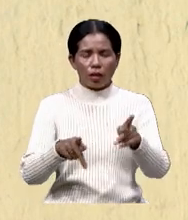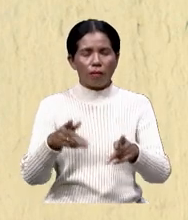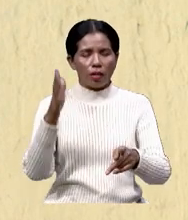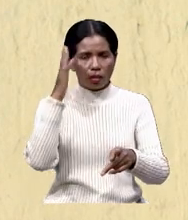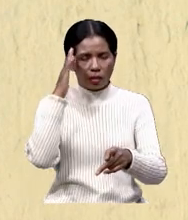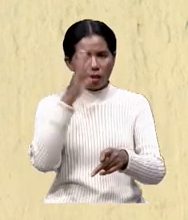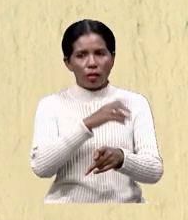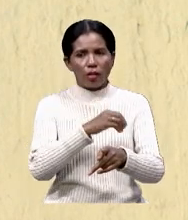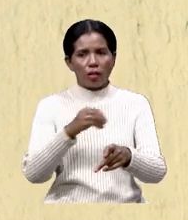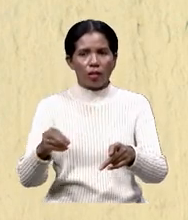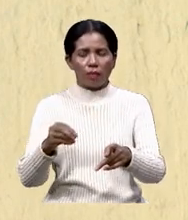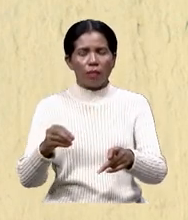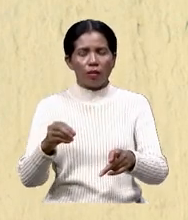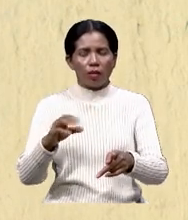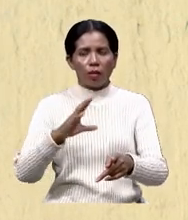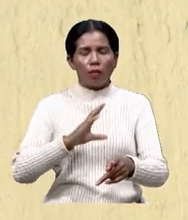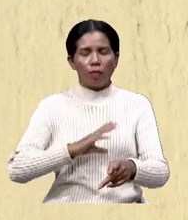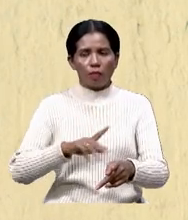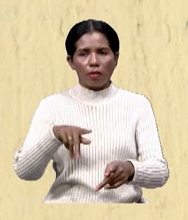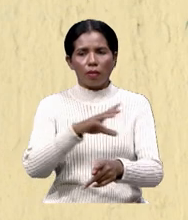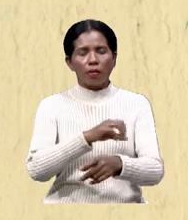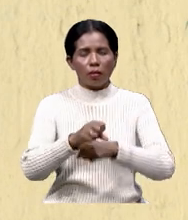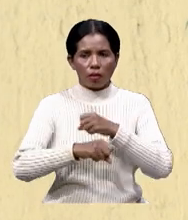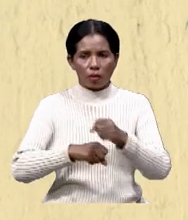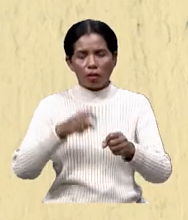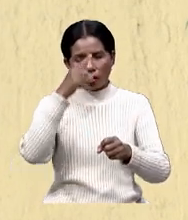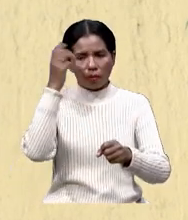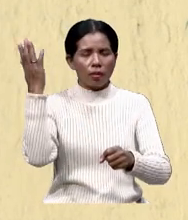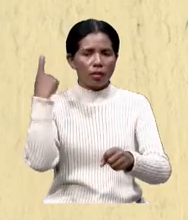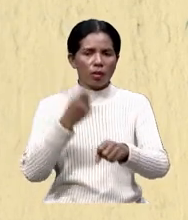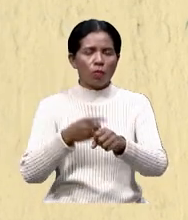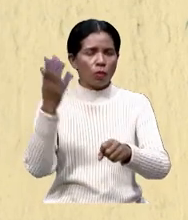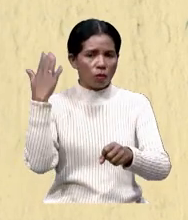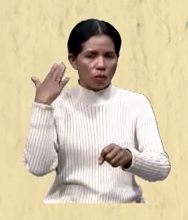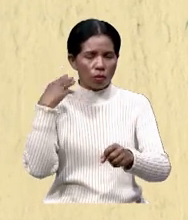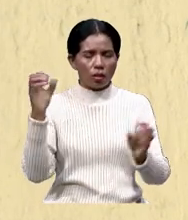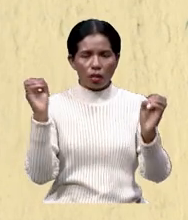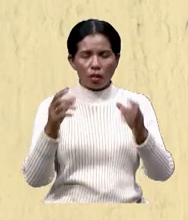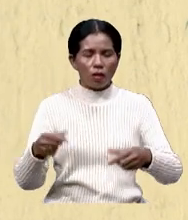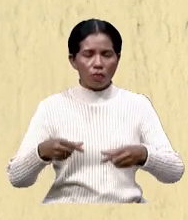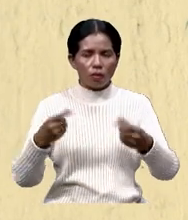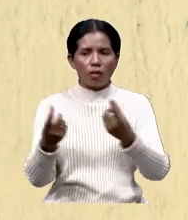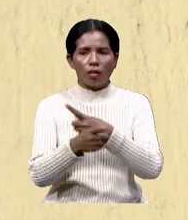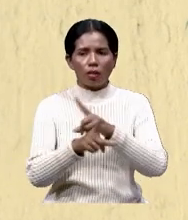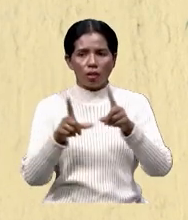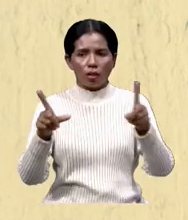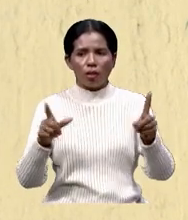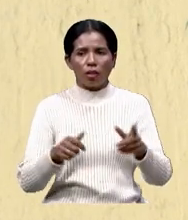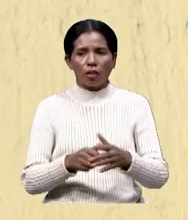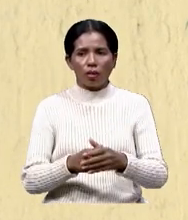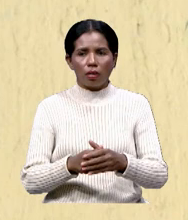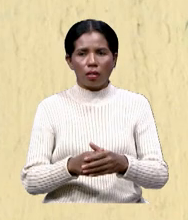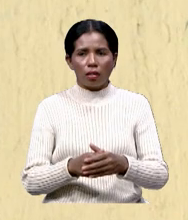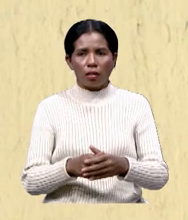Mós, para a colonialista e a Portugal mal teros, também a vida, o tempo, o lucro, de Sanulo, a